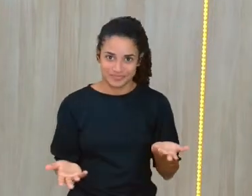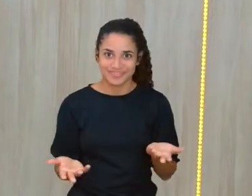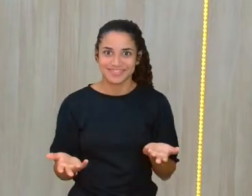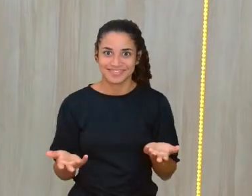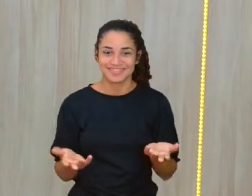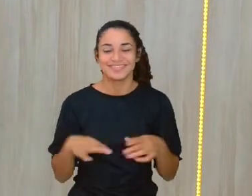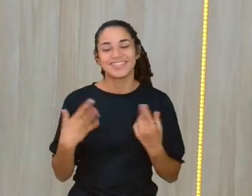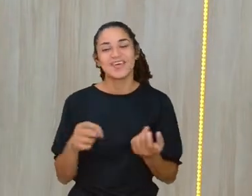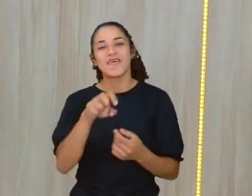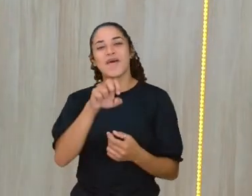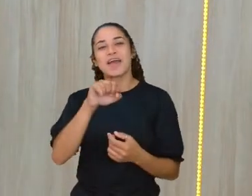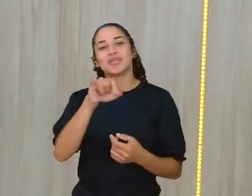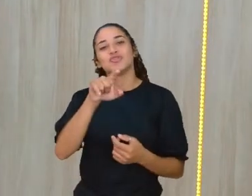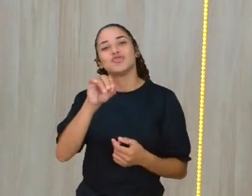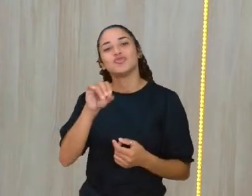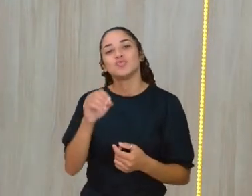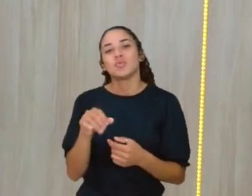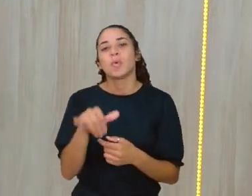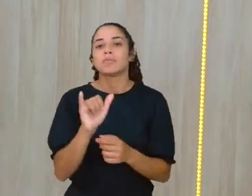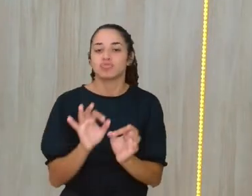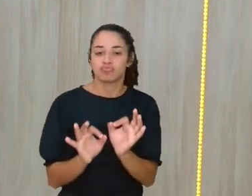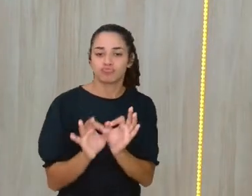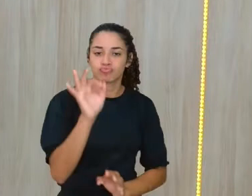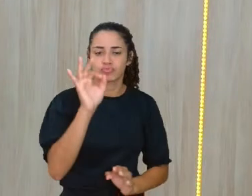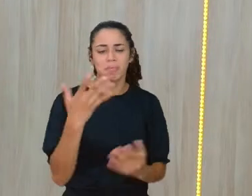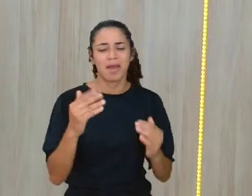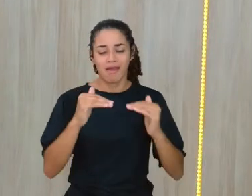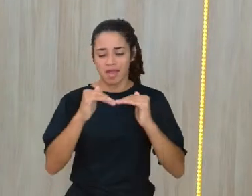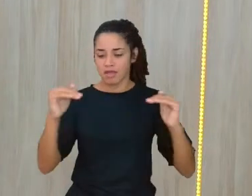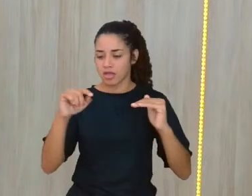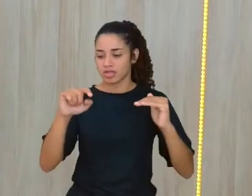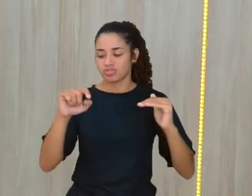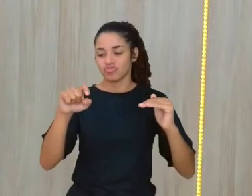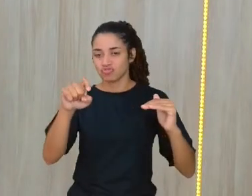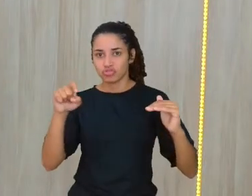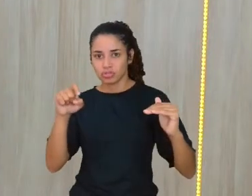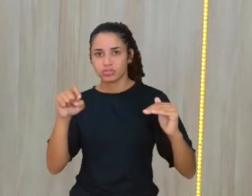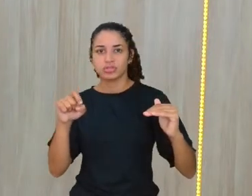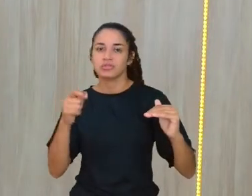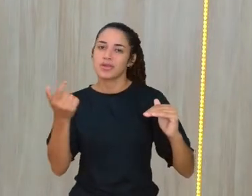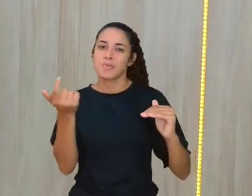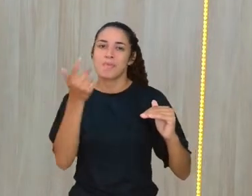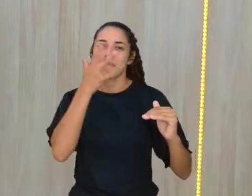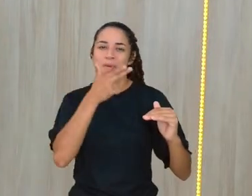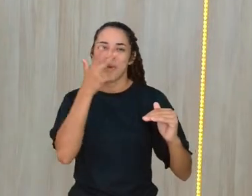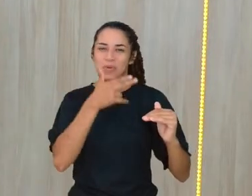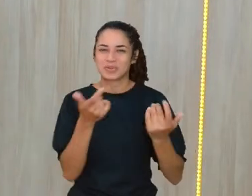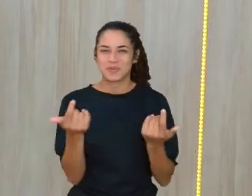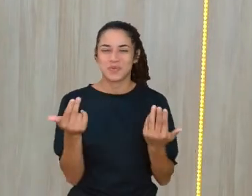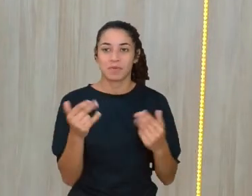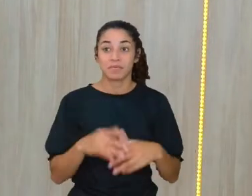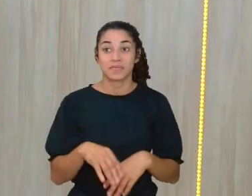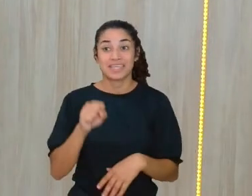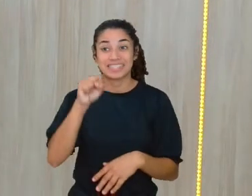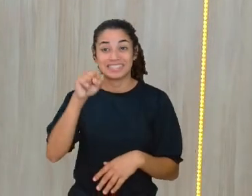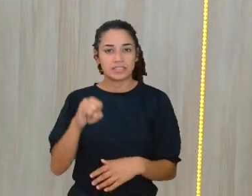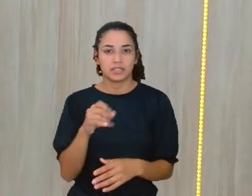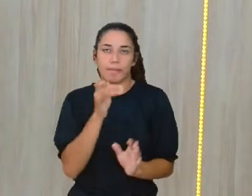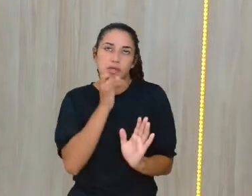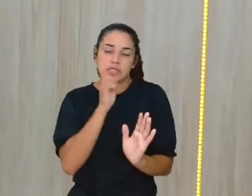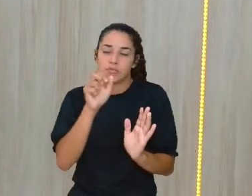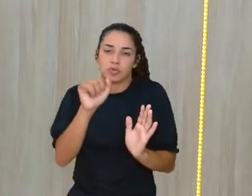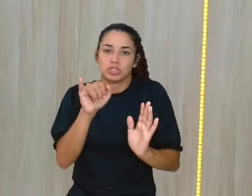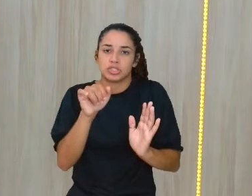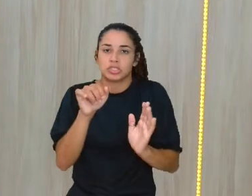Eixo Y como simétrico. E o eixo X? A mesma coisa. Veja que se isso aqui fosse uma folha e